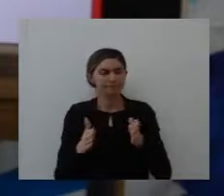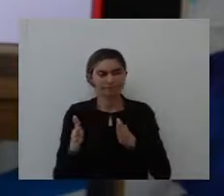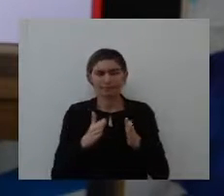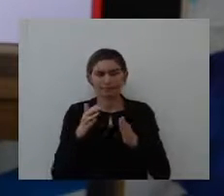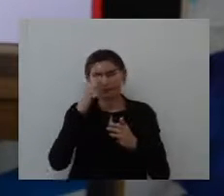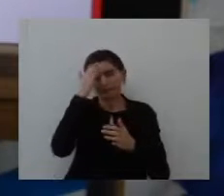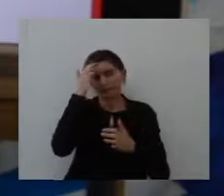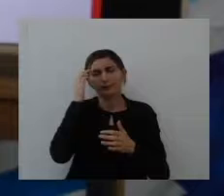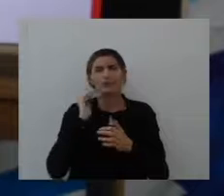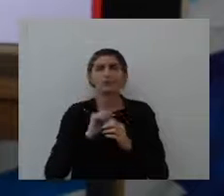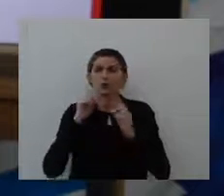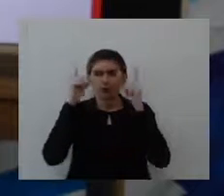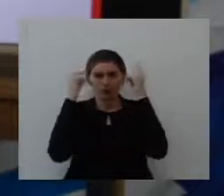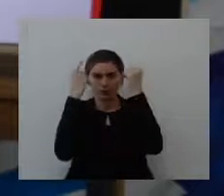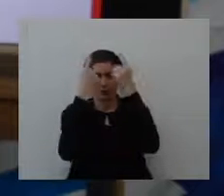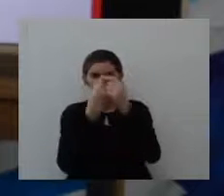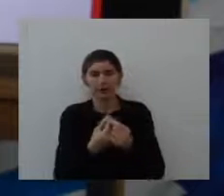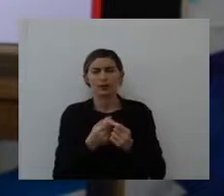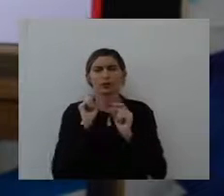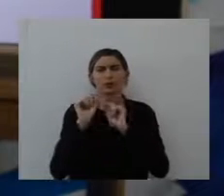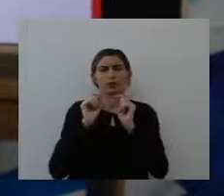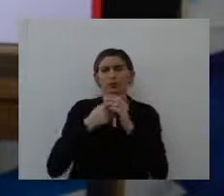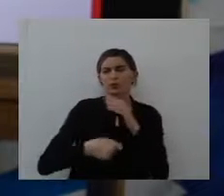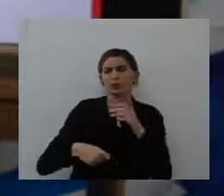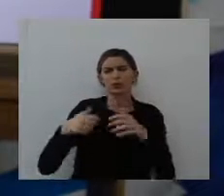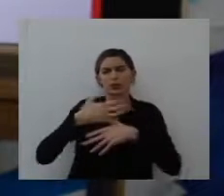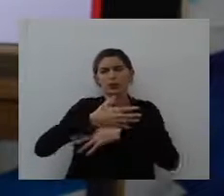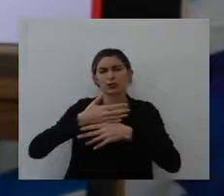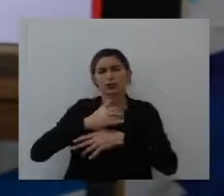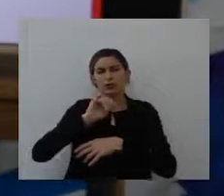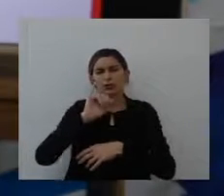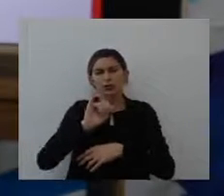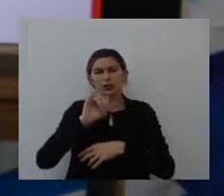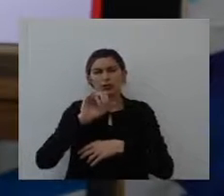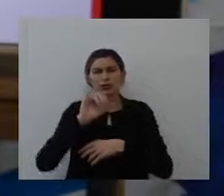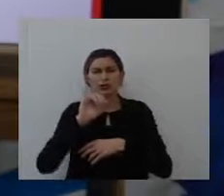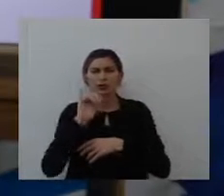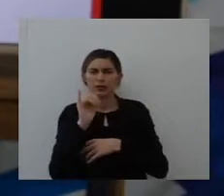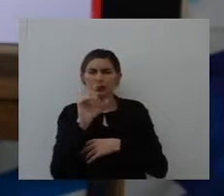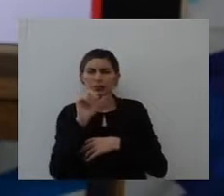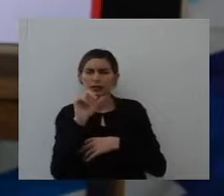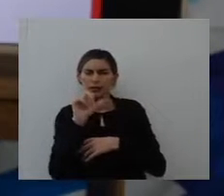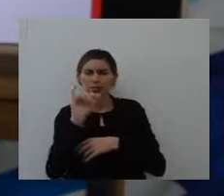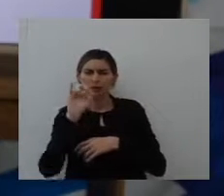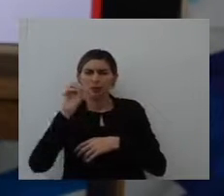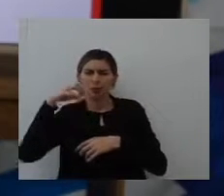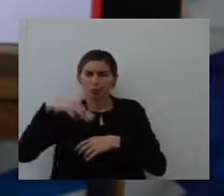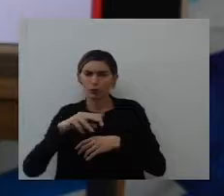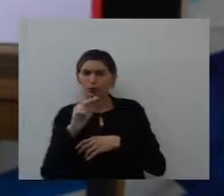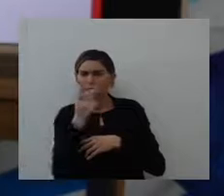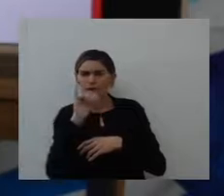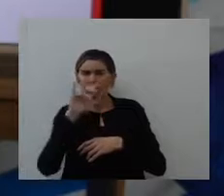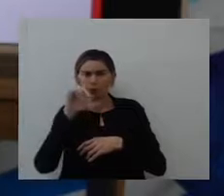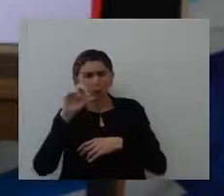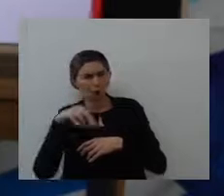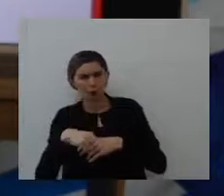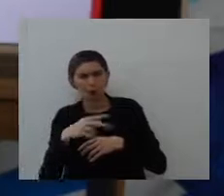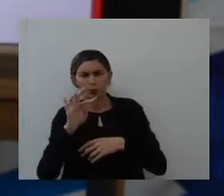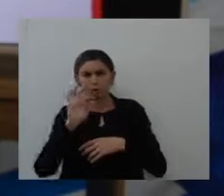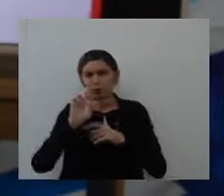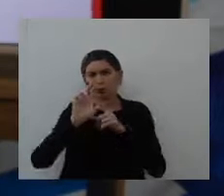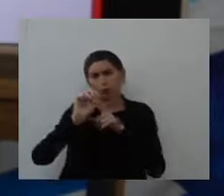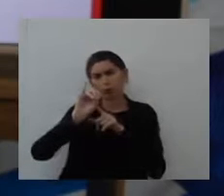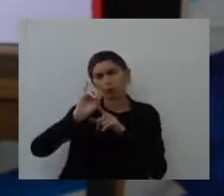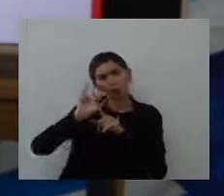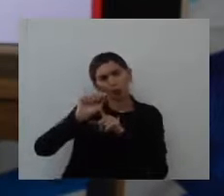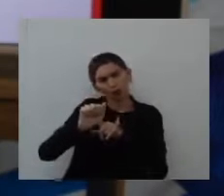período, os gregos enfrentavam a cidade de Ilion, Troia, que controlava o que a gente chama hoje de